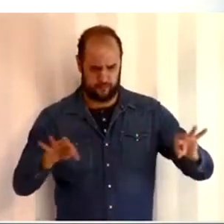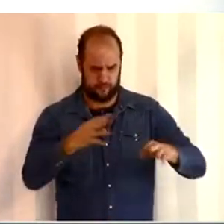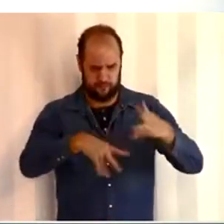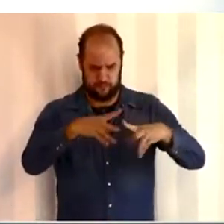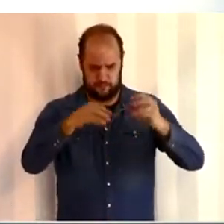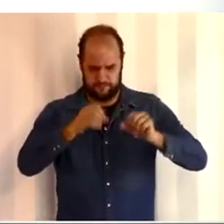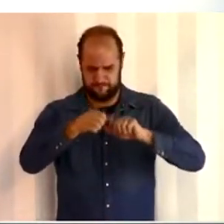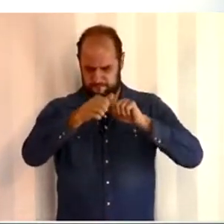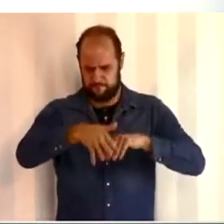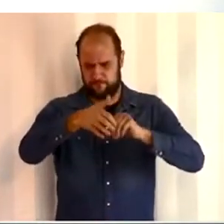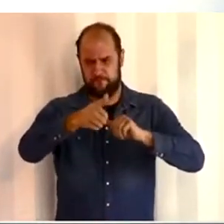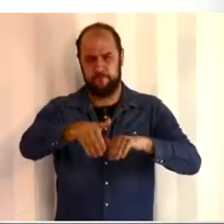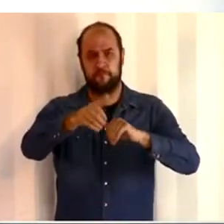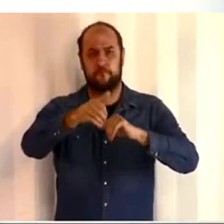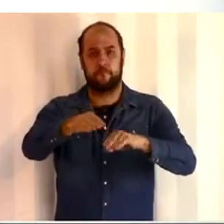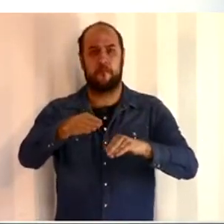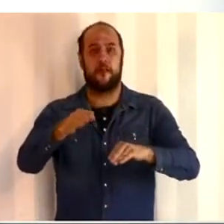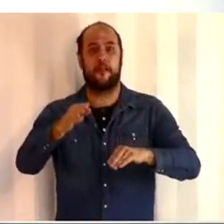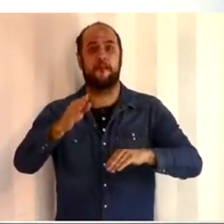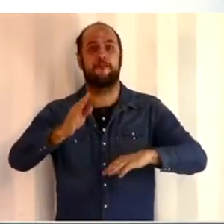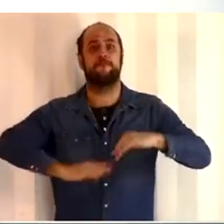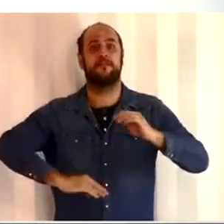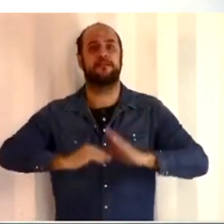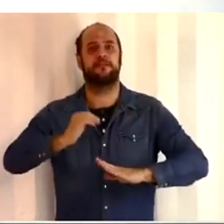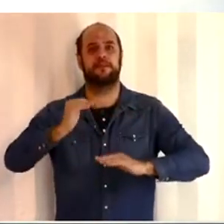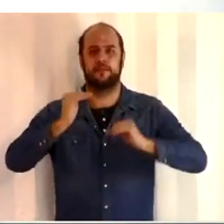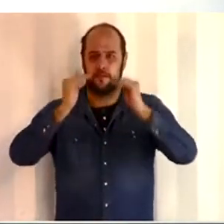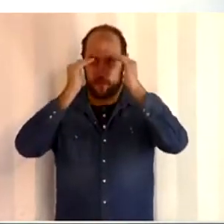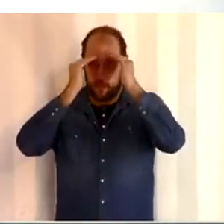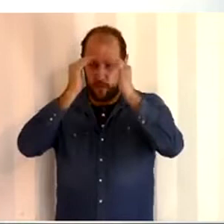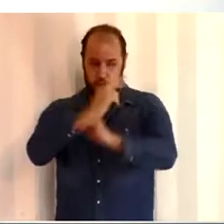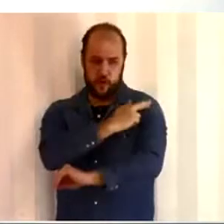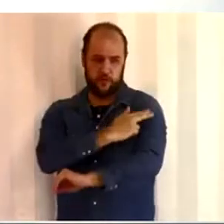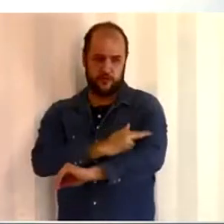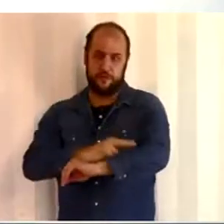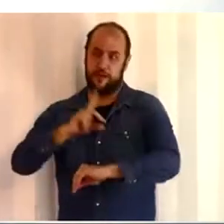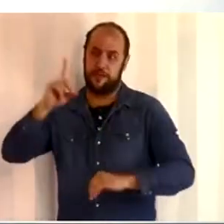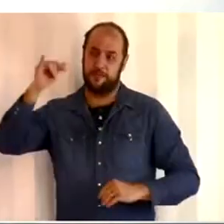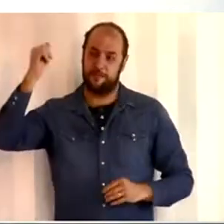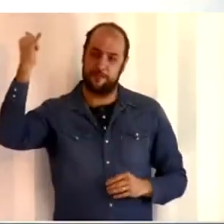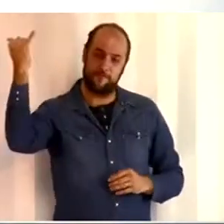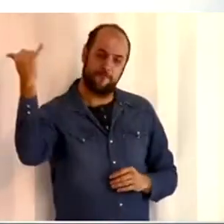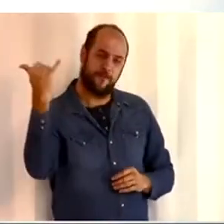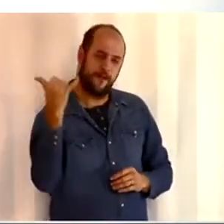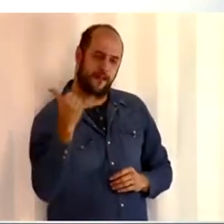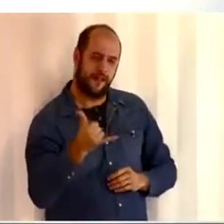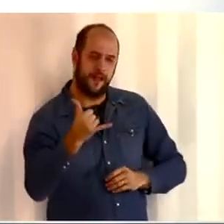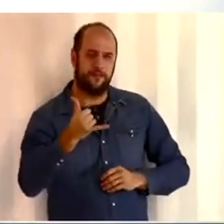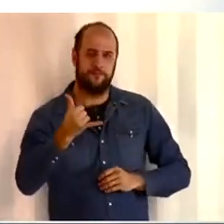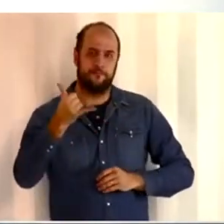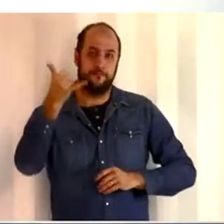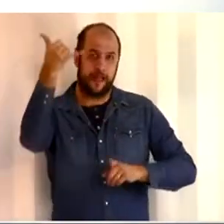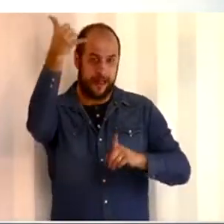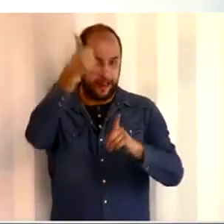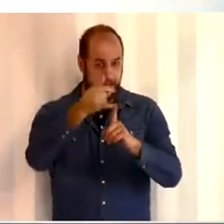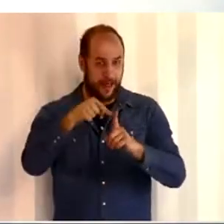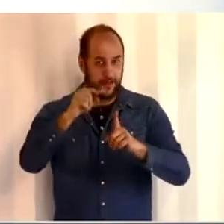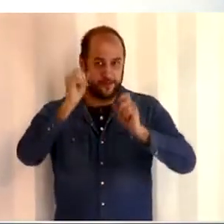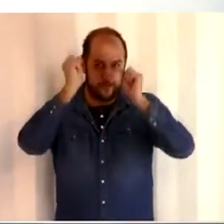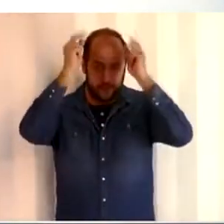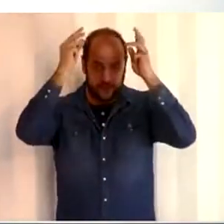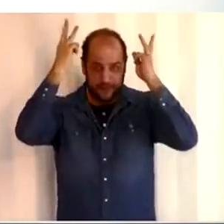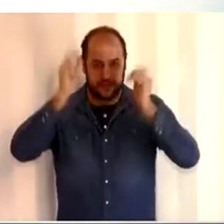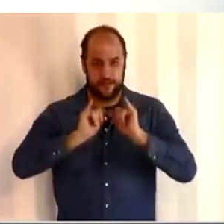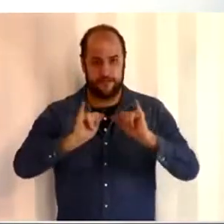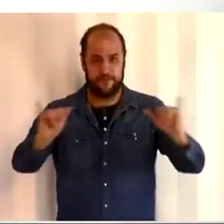quê? O seu dever para com o Senhor, segundo a ordem do Senhor por intermédio de Moisés. 2 vezes